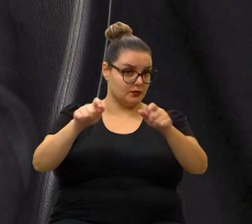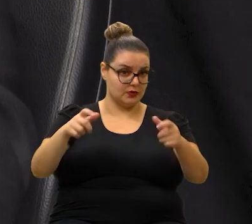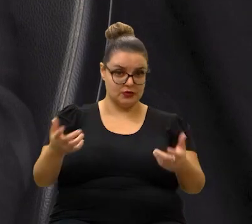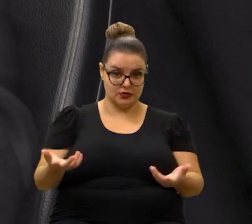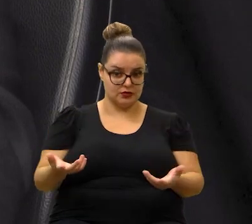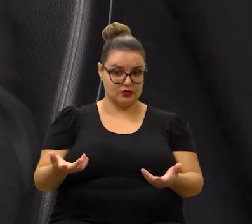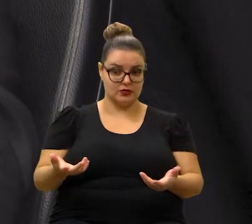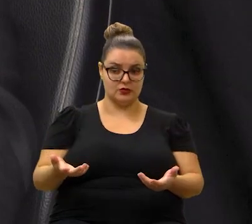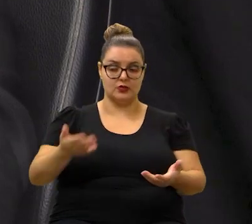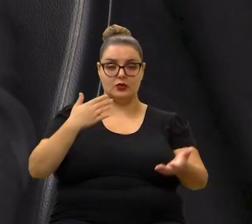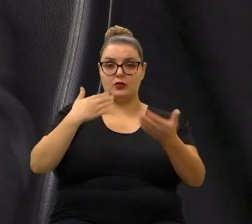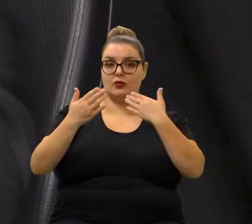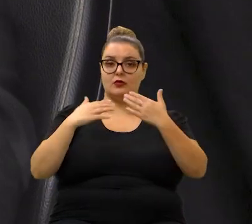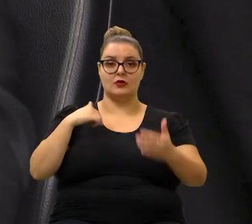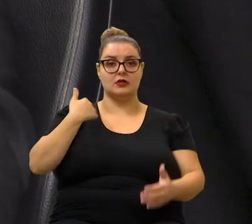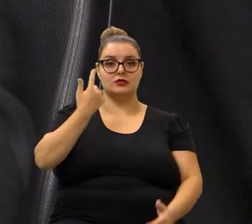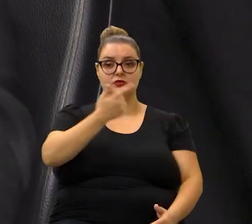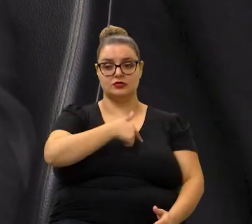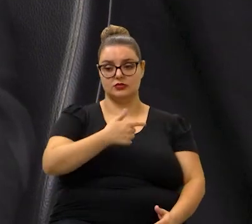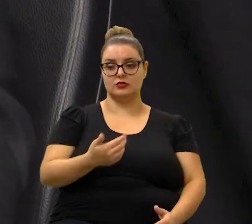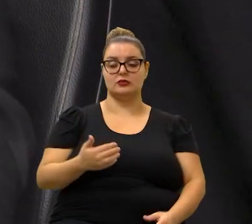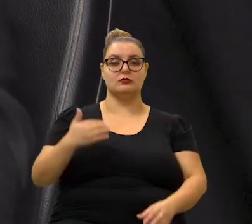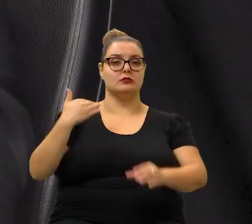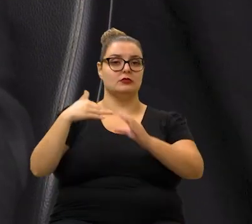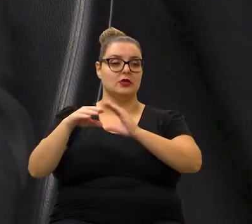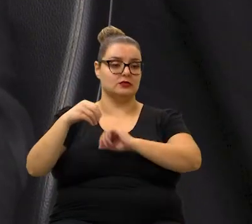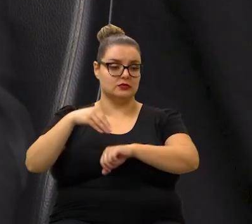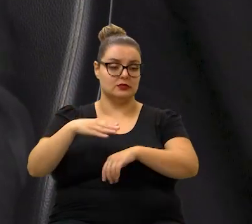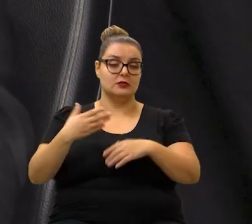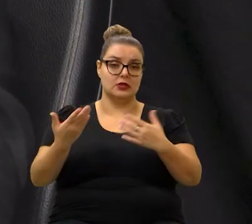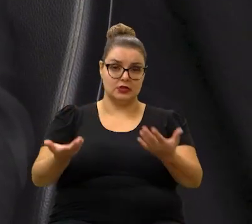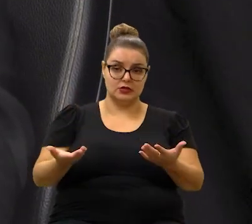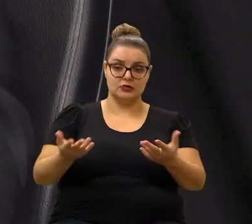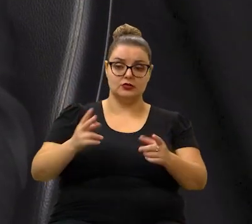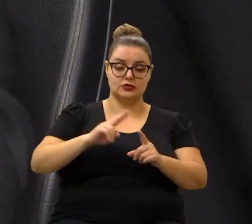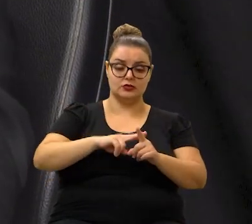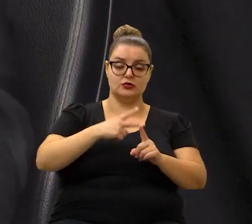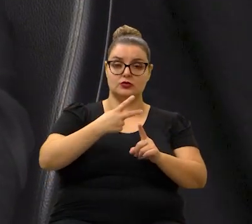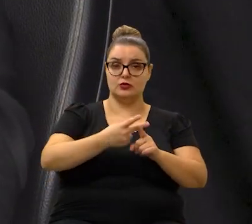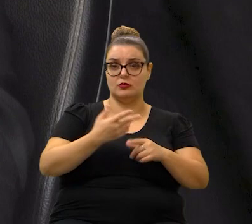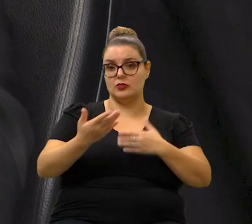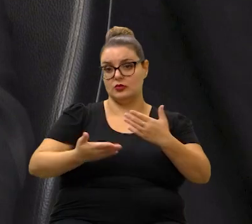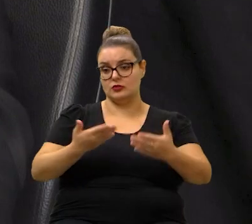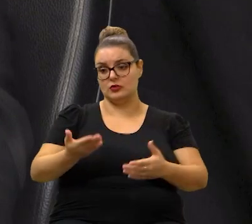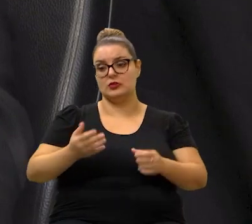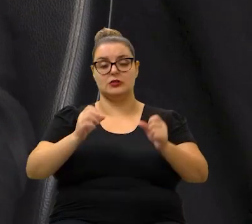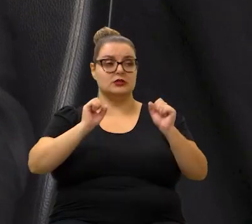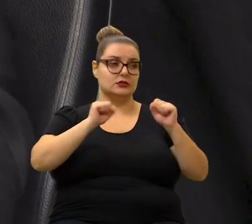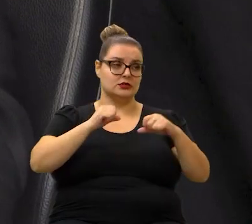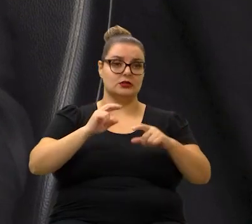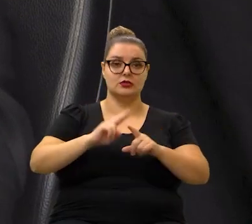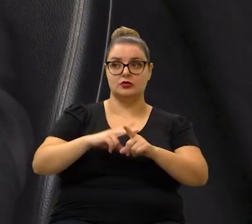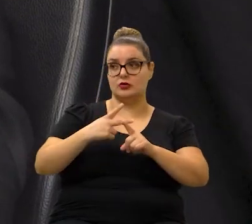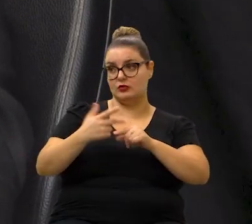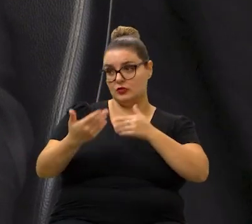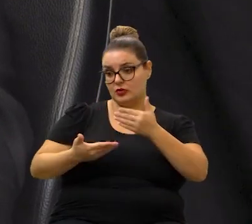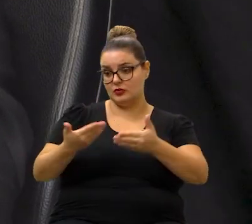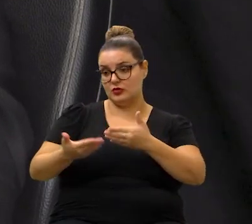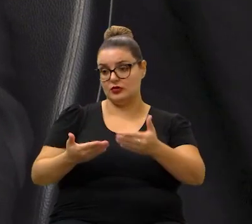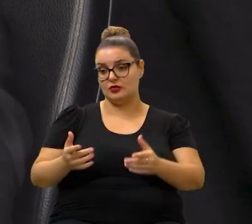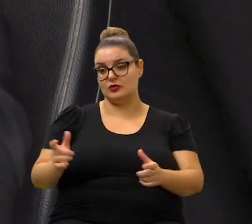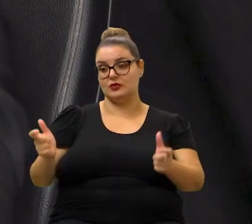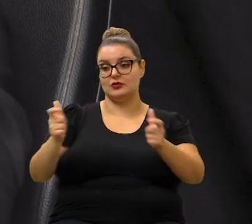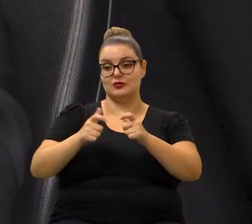que conversam com a gente que mandam encaminhamento quer dizer dobrou o serviço dobrou o serviço e